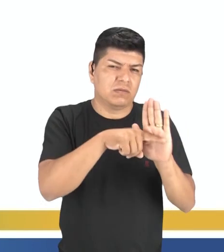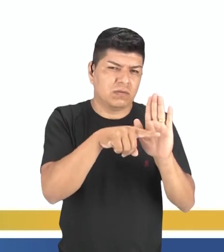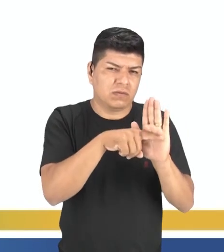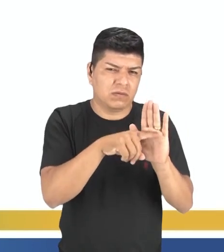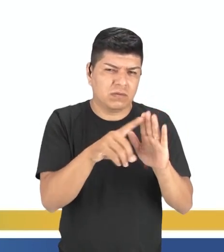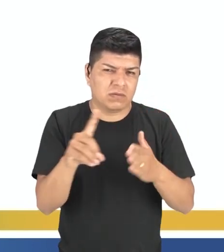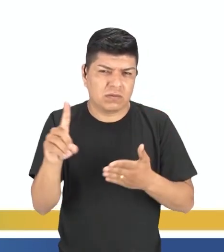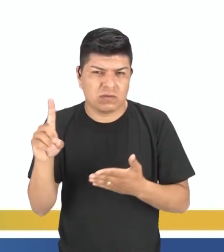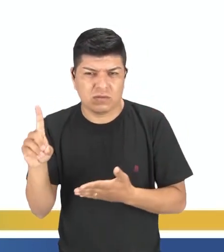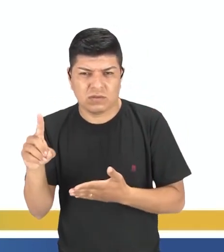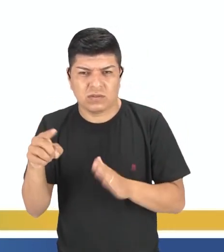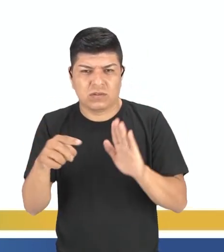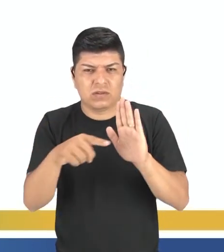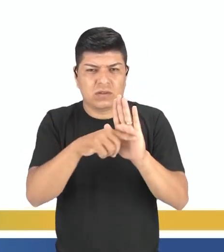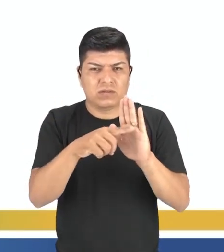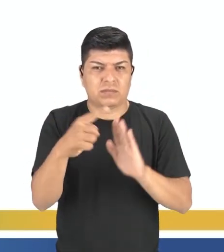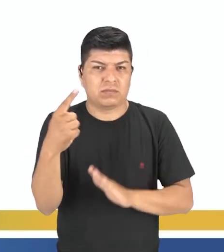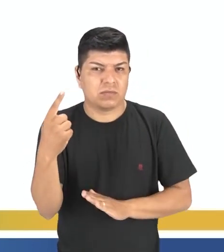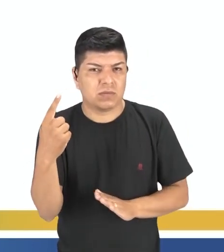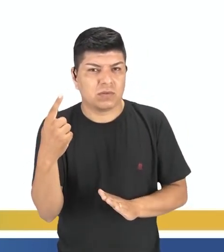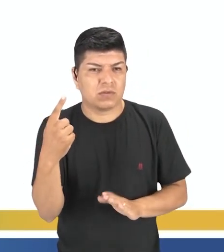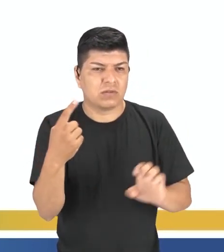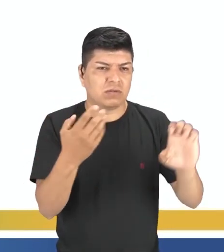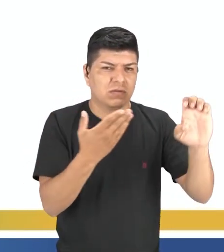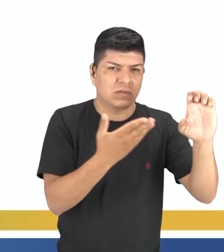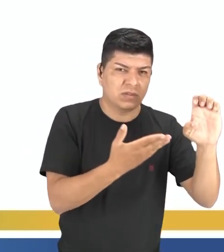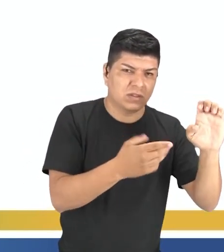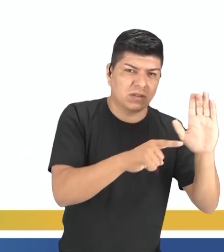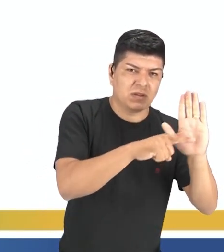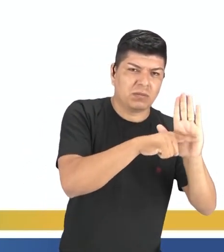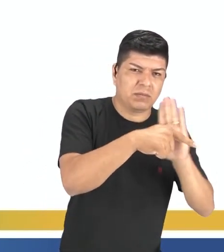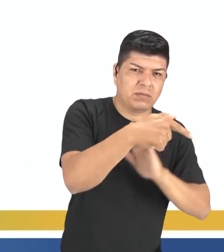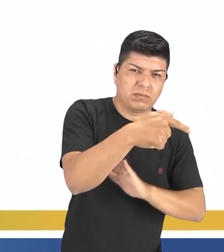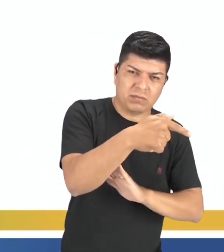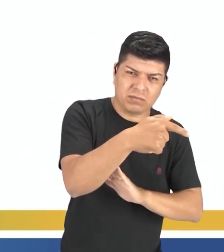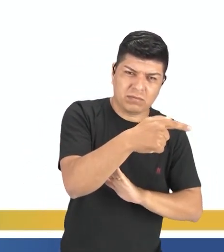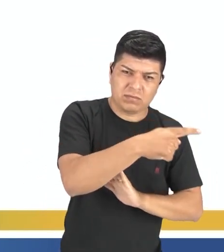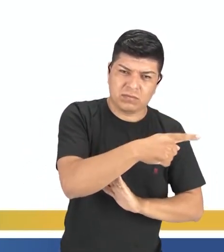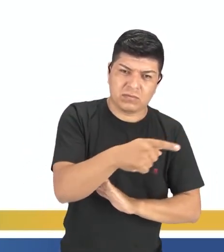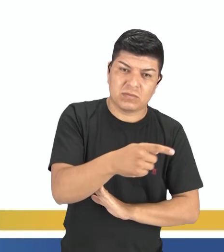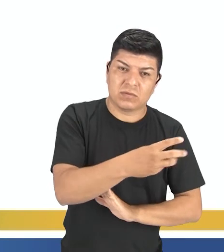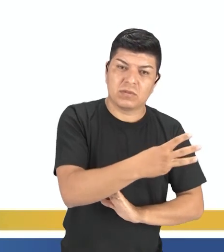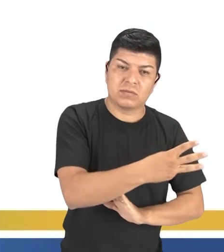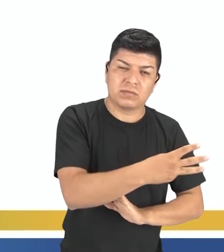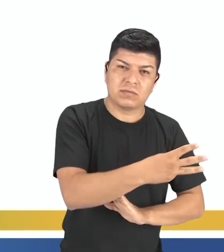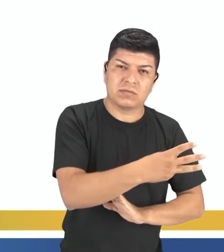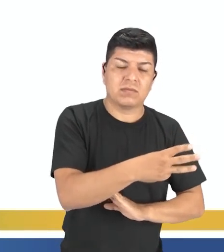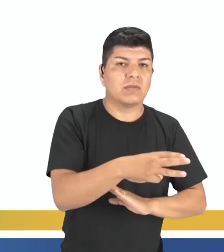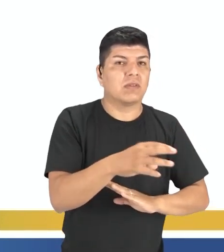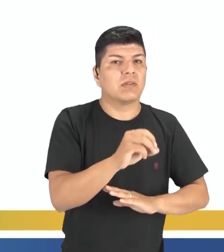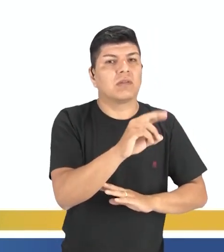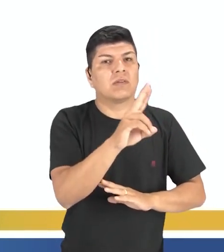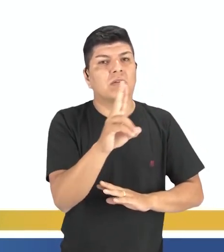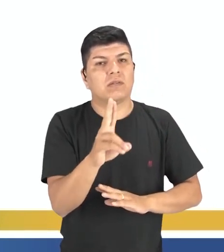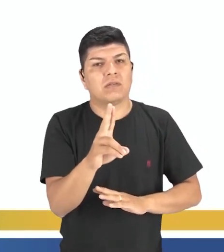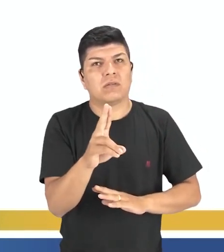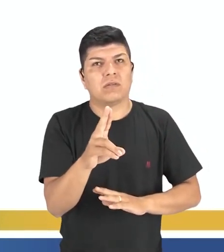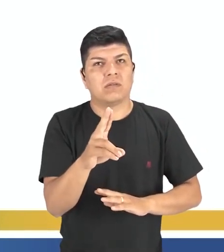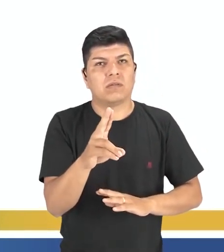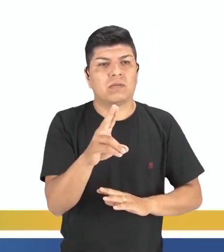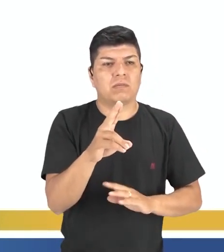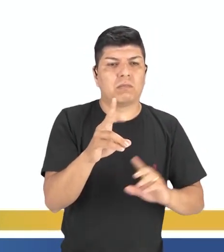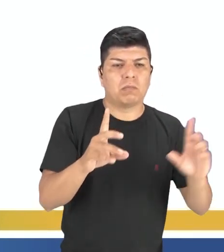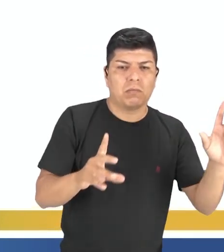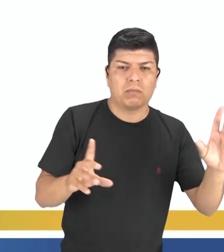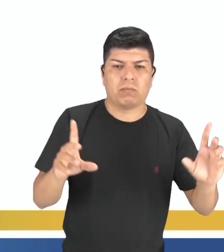é a direita de menos 1? Será que é a esquerda de menos 7 sobre 3? Ou será que ficará